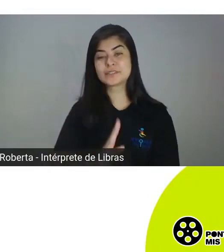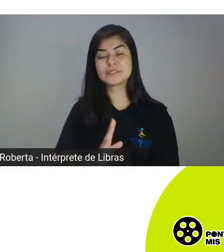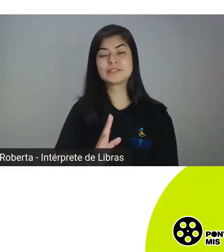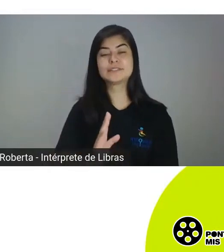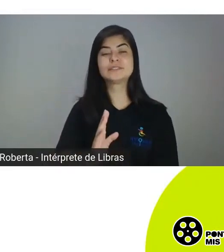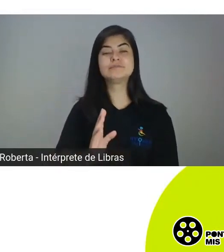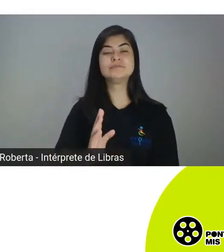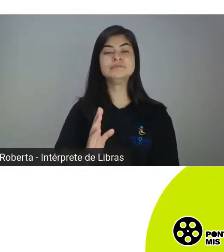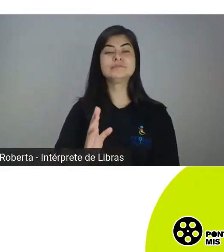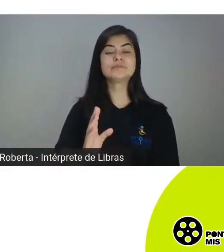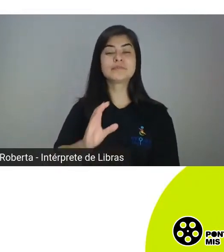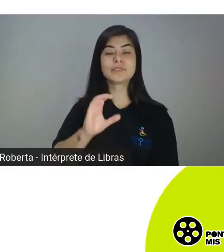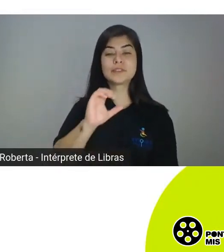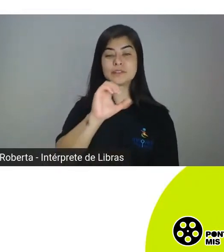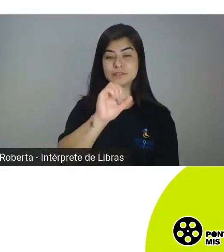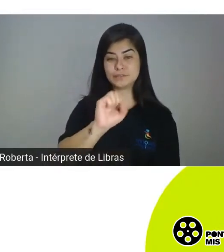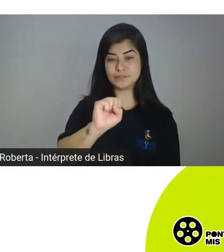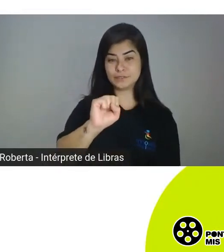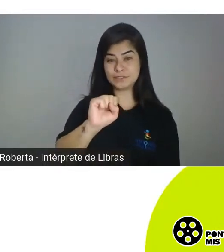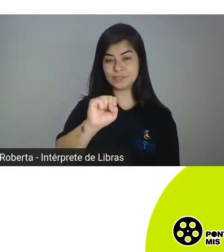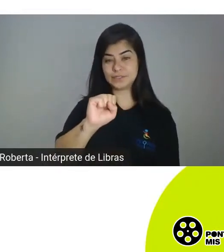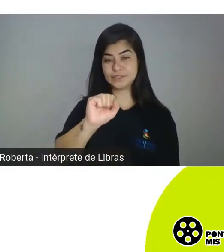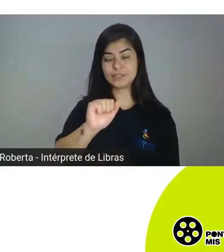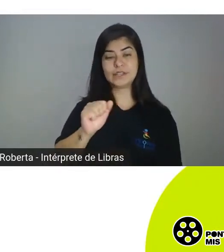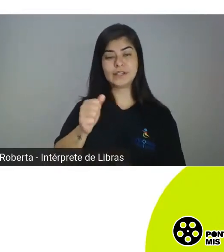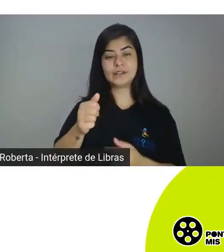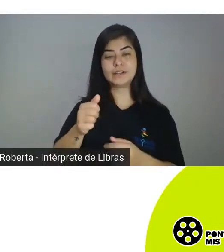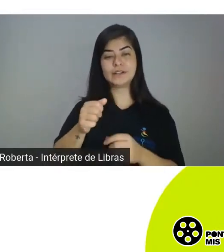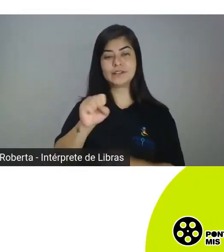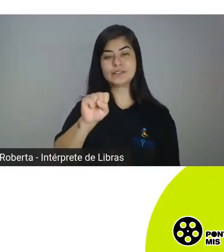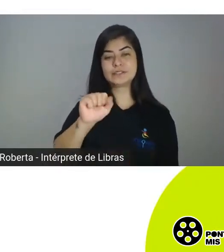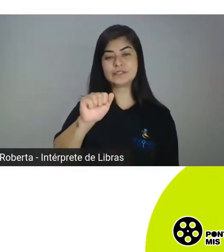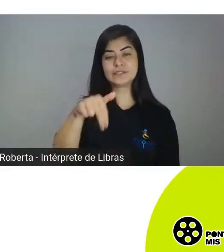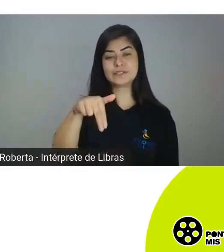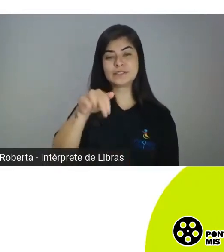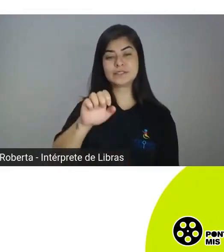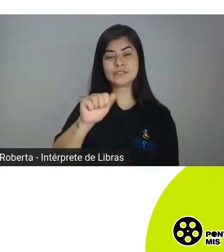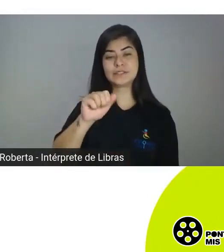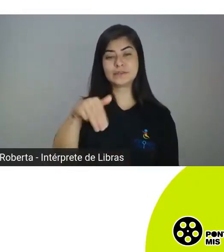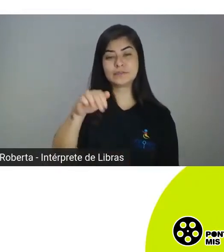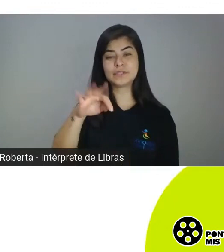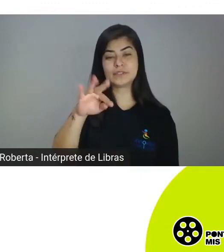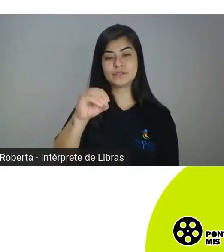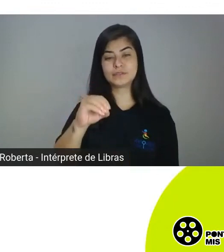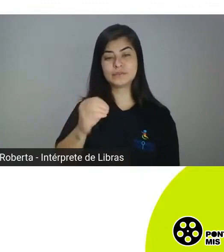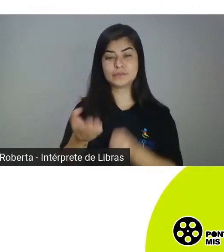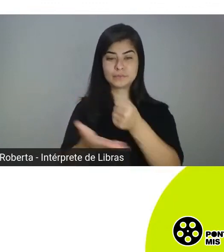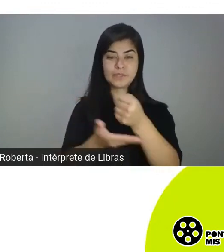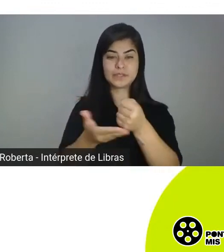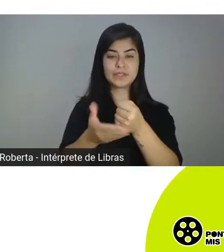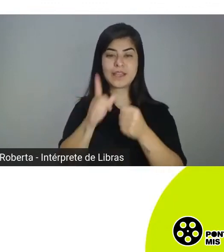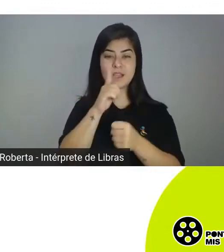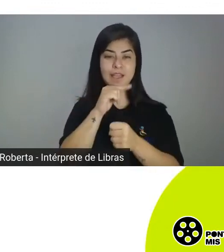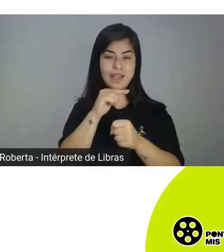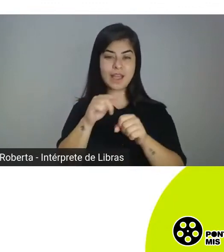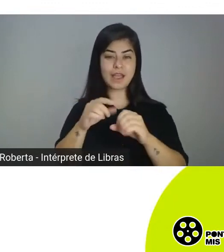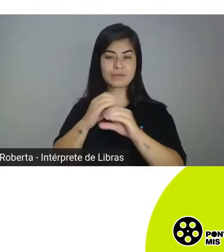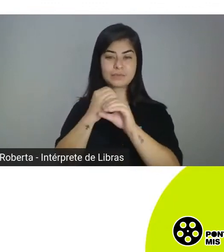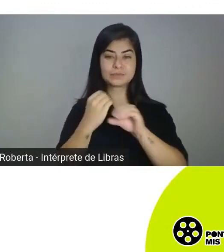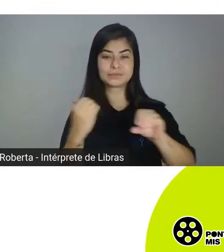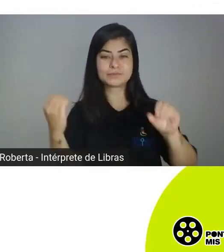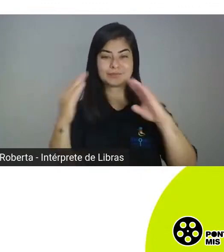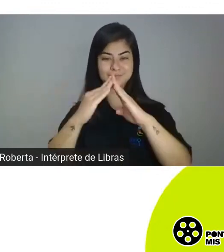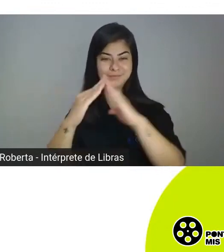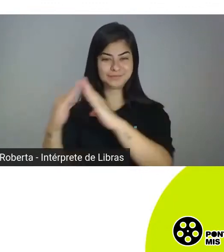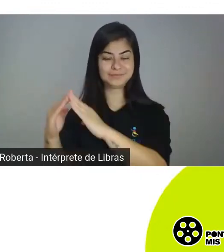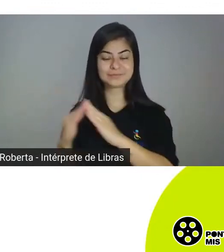nacional, O Saneamento Básico. E a gente vai ter uma mesa muito gostosa falando sobre ele, muito especial para você também. Então a